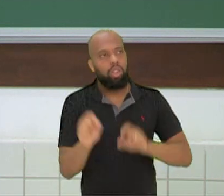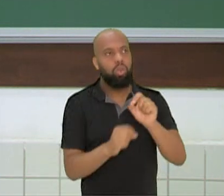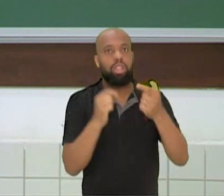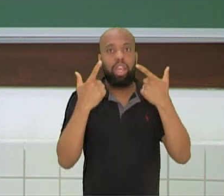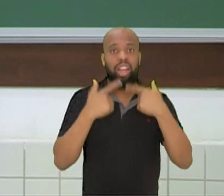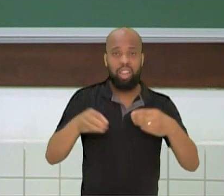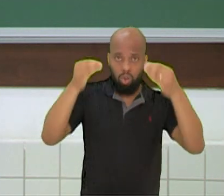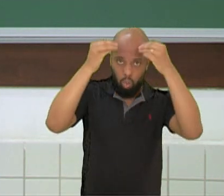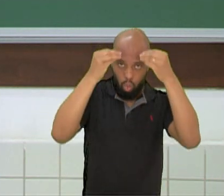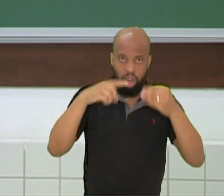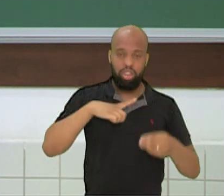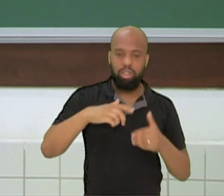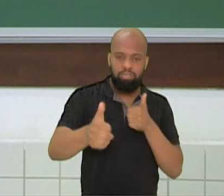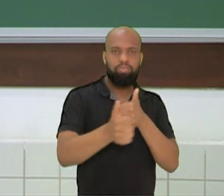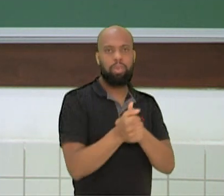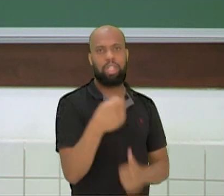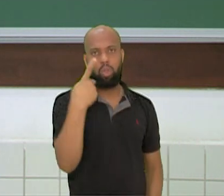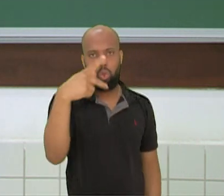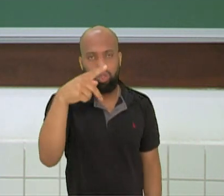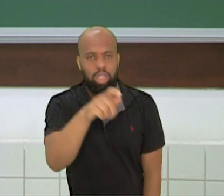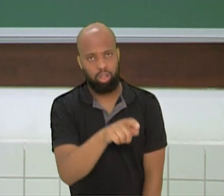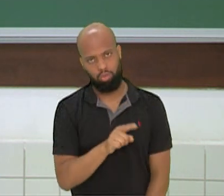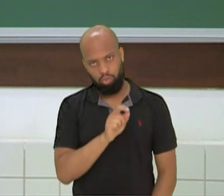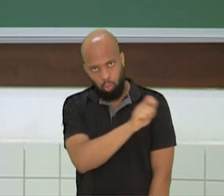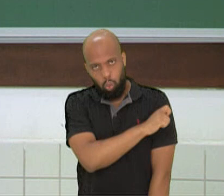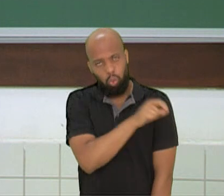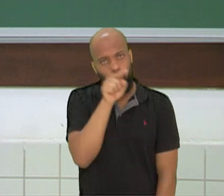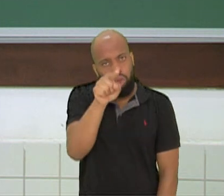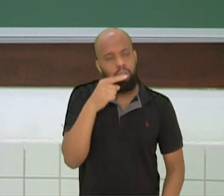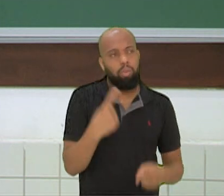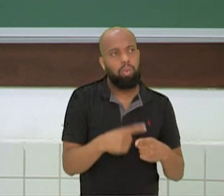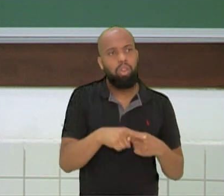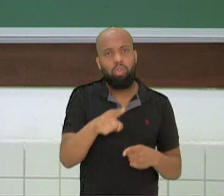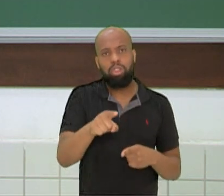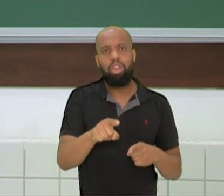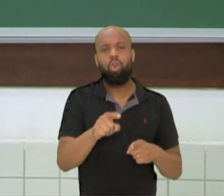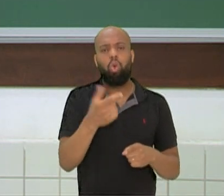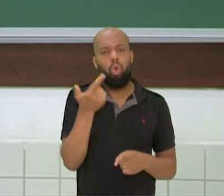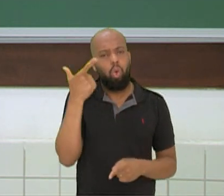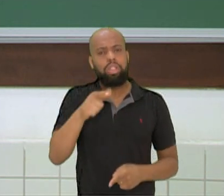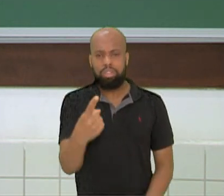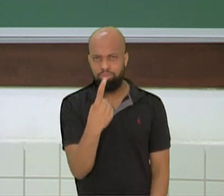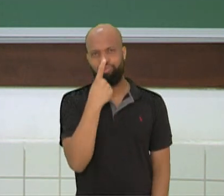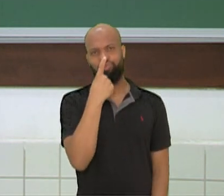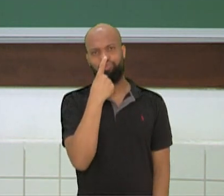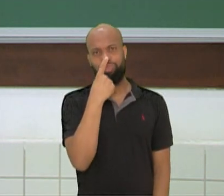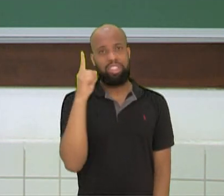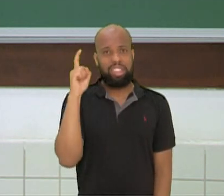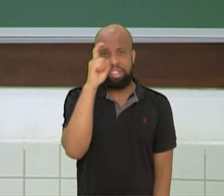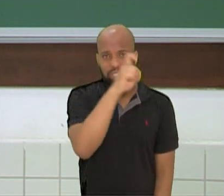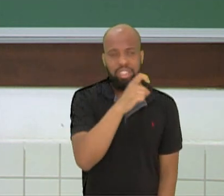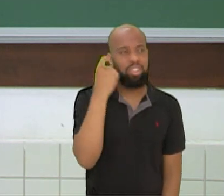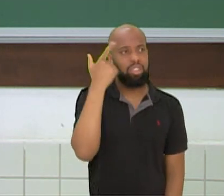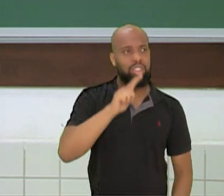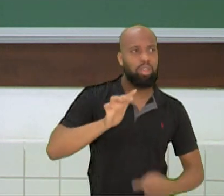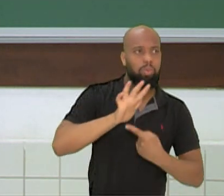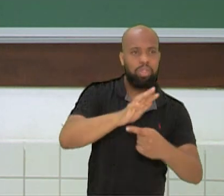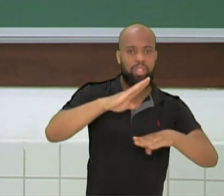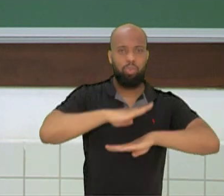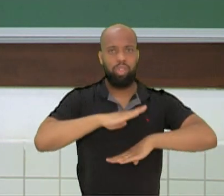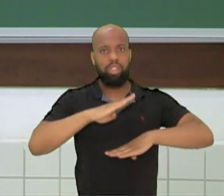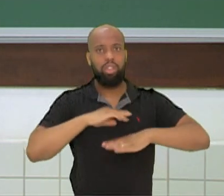linguajar que seja cada vez mais próximo do estudante, porque você fica familiarizado com isso. É difícil você trazer uma situação que